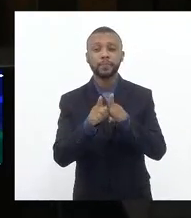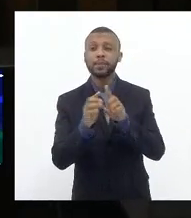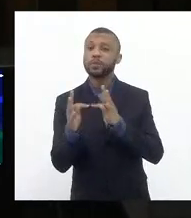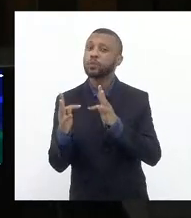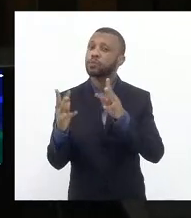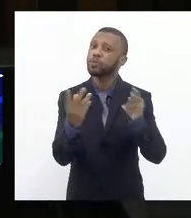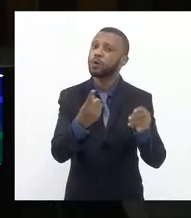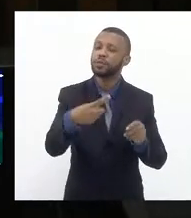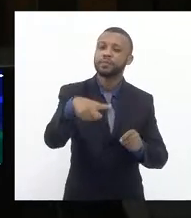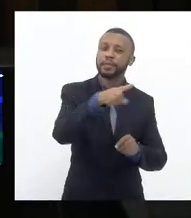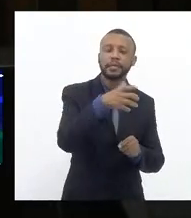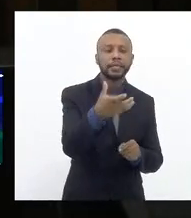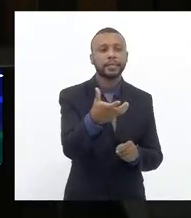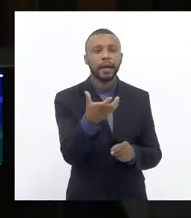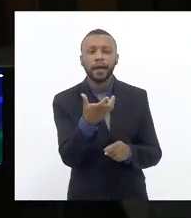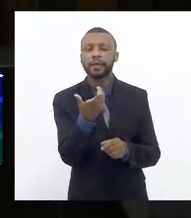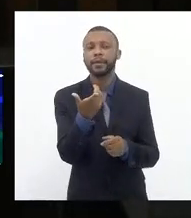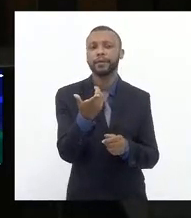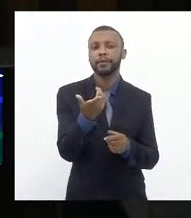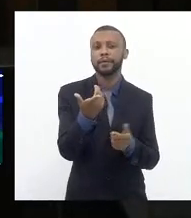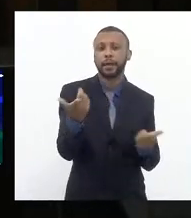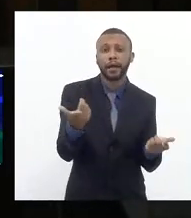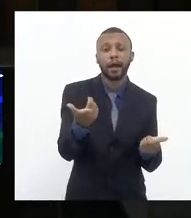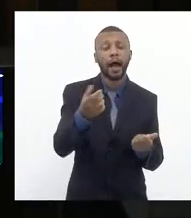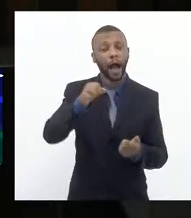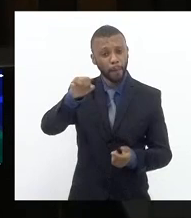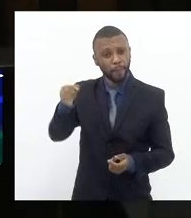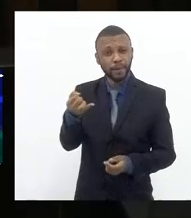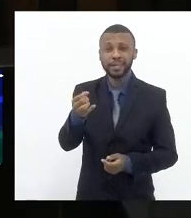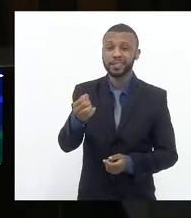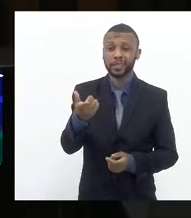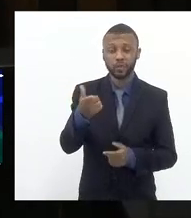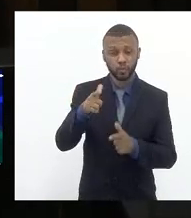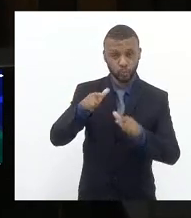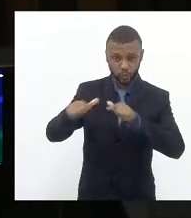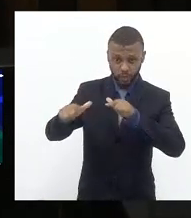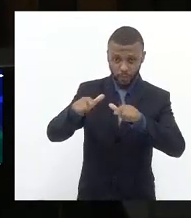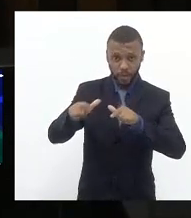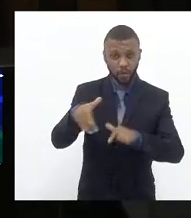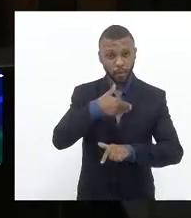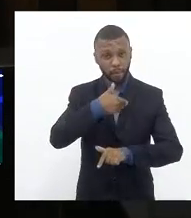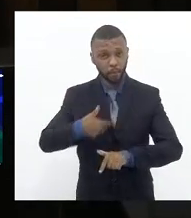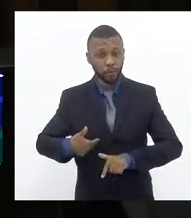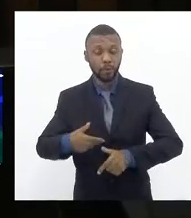forma, se utilizam do serviço público, se utilizam da justiça,